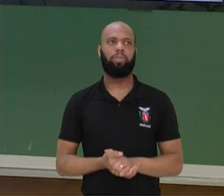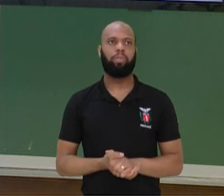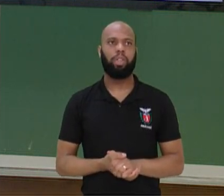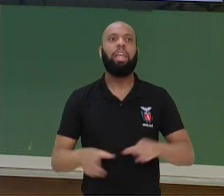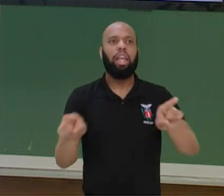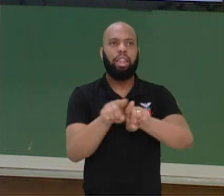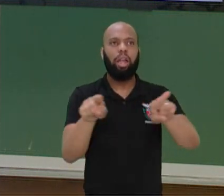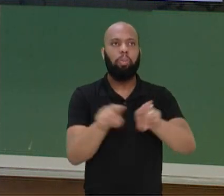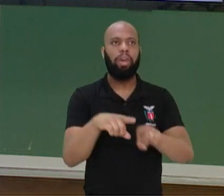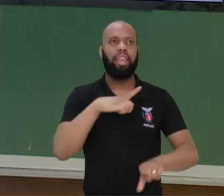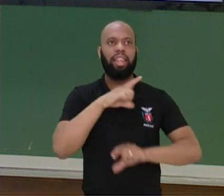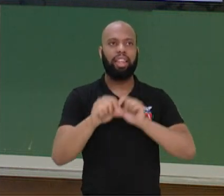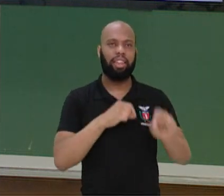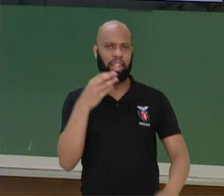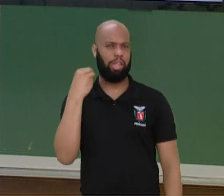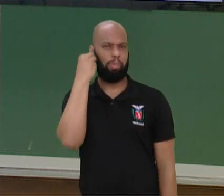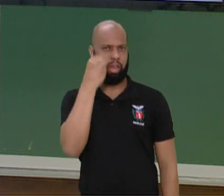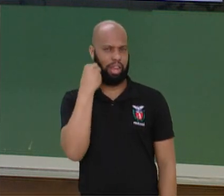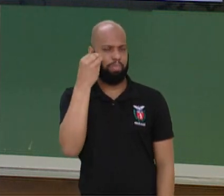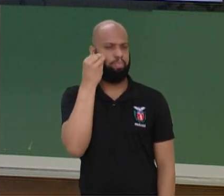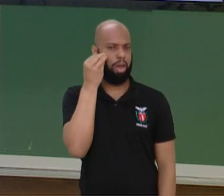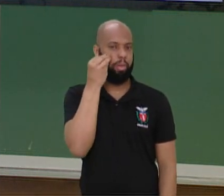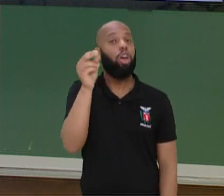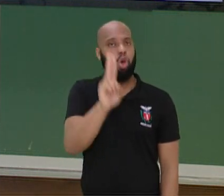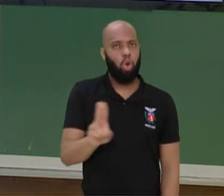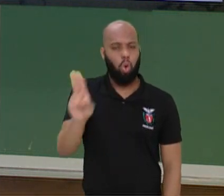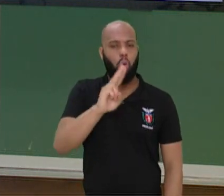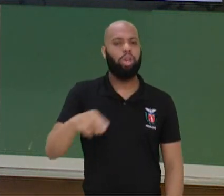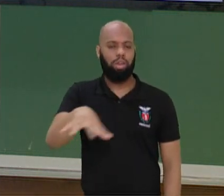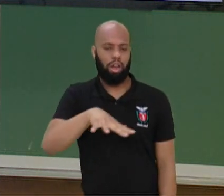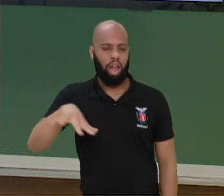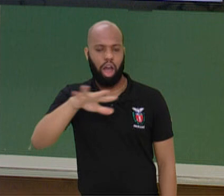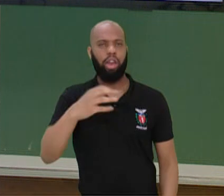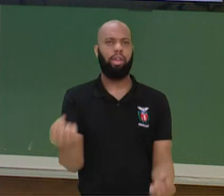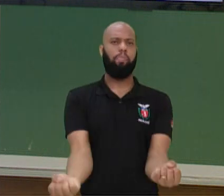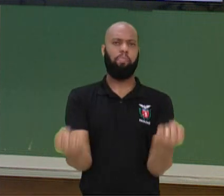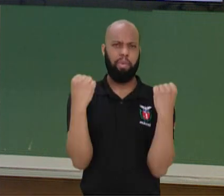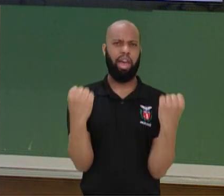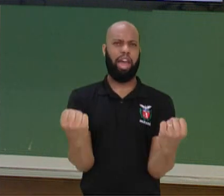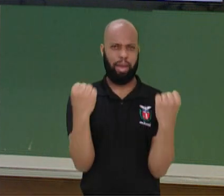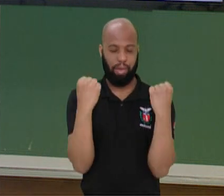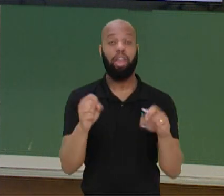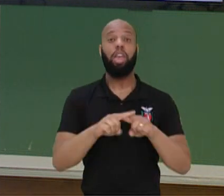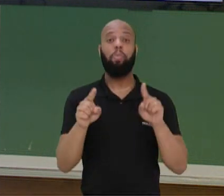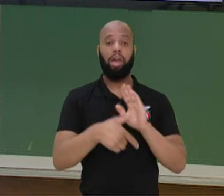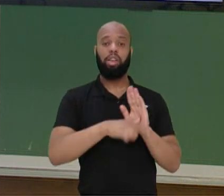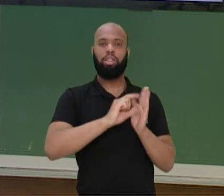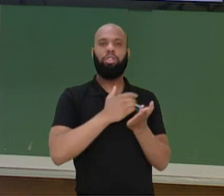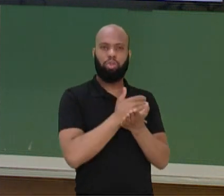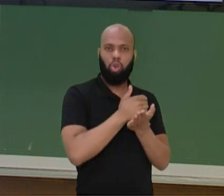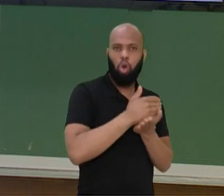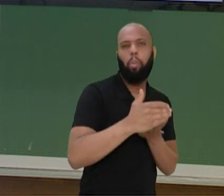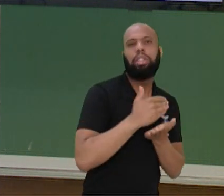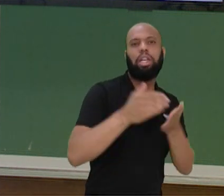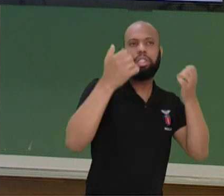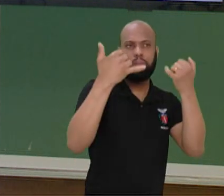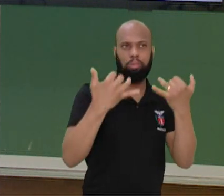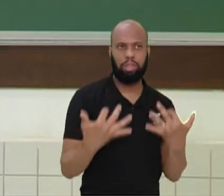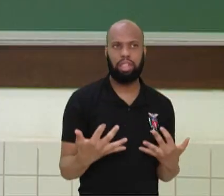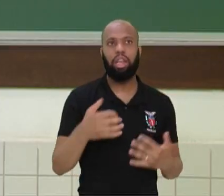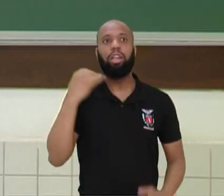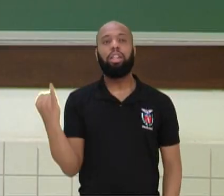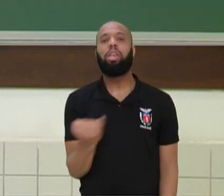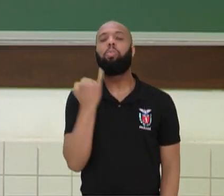E aí nós temos um teste que é muito utilizado nessa área de musculação. Antes de iniciar a fala sobre esse teste,